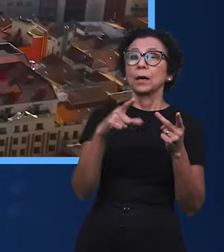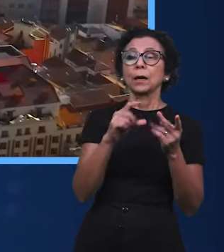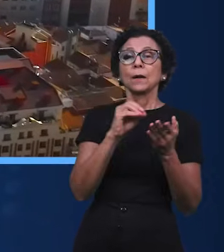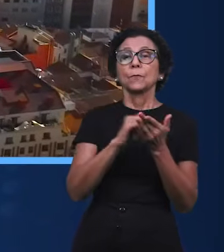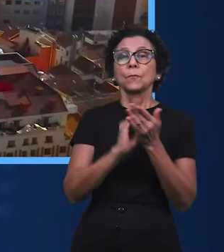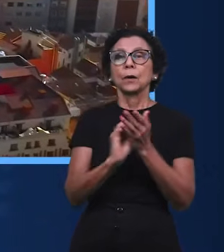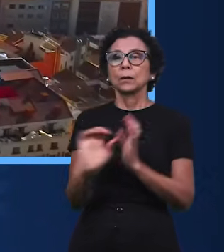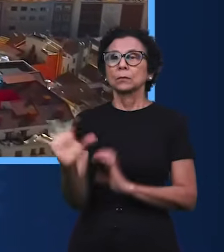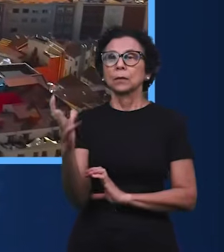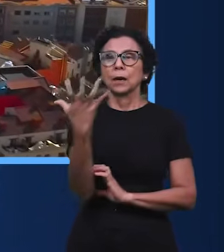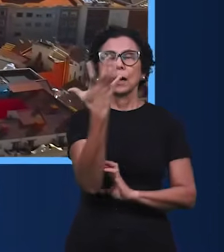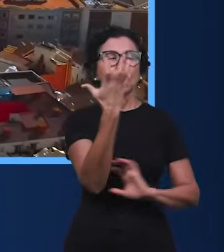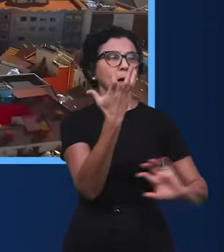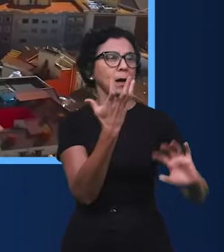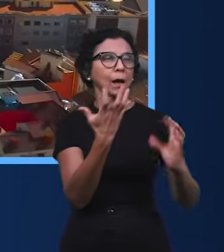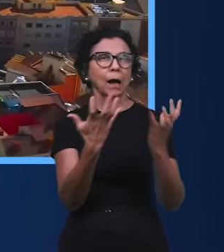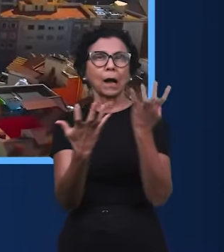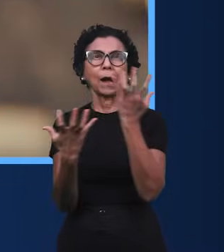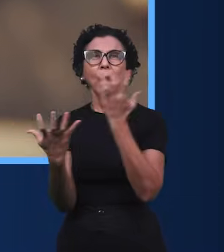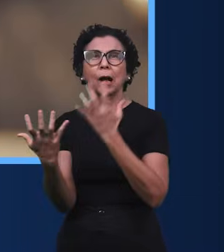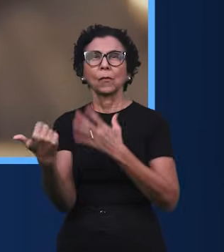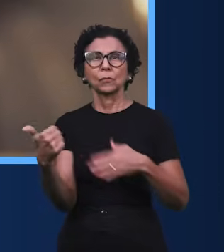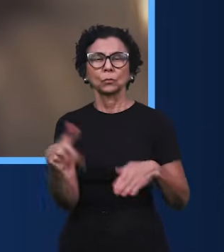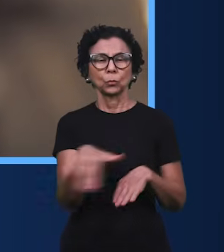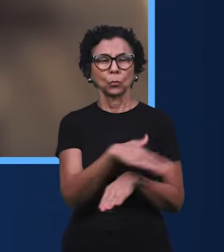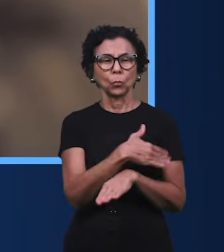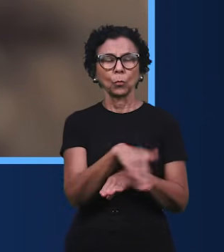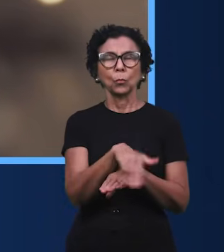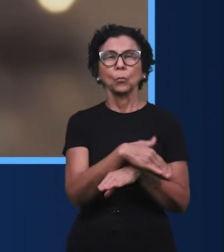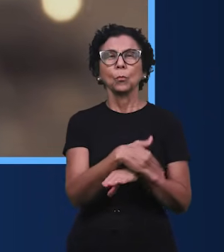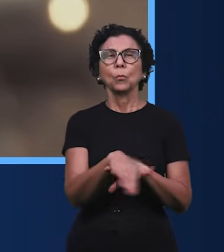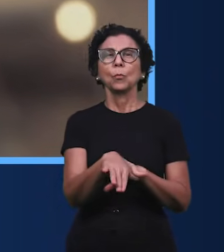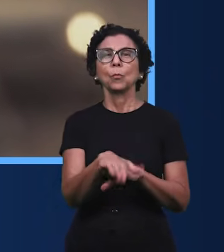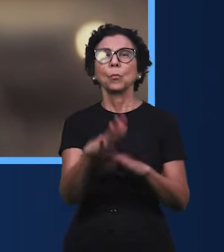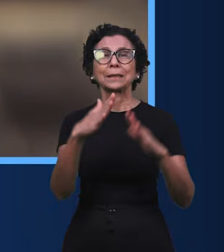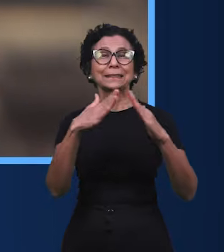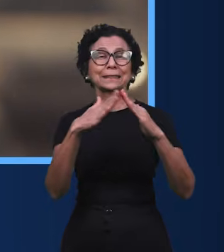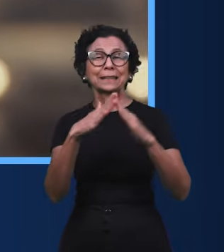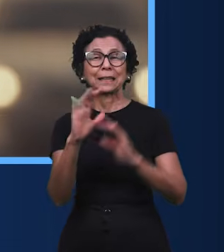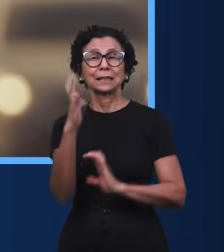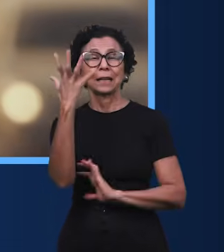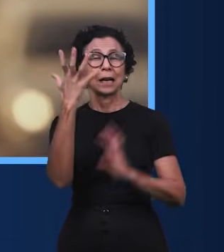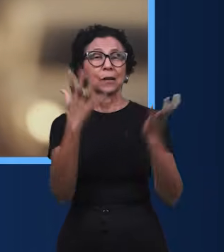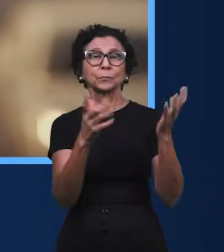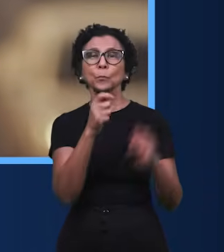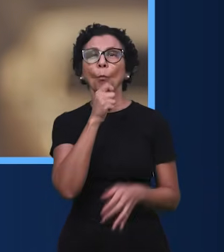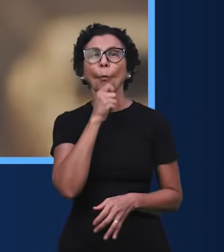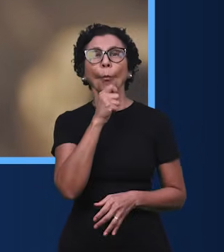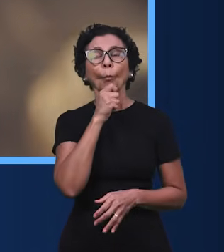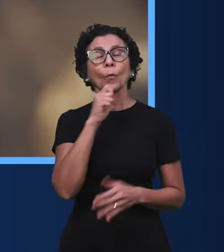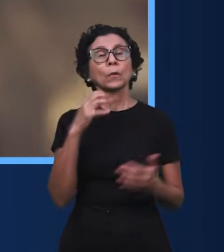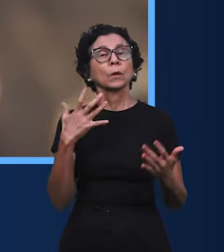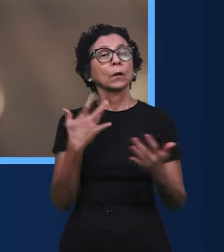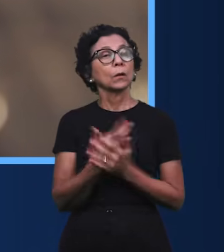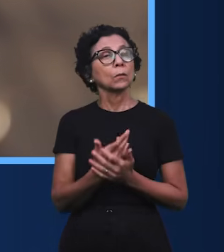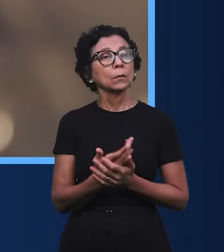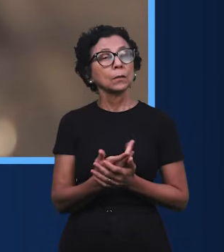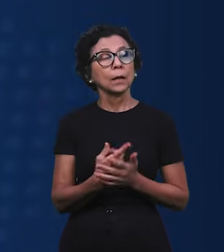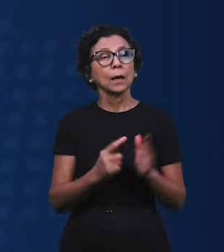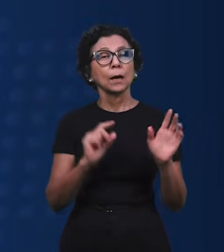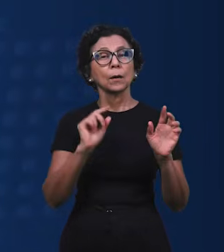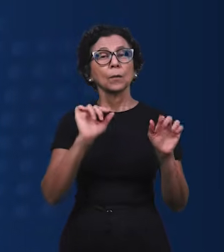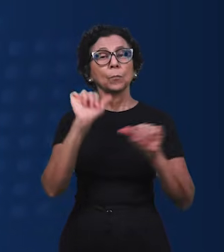vegetação nas casas e ali nos meios urbanos, o que acontece? Há um aumento da